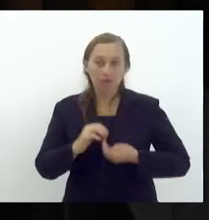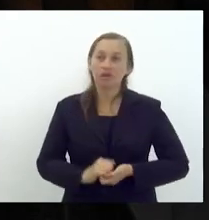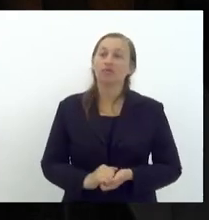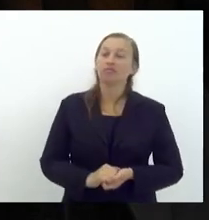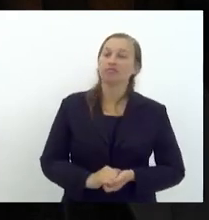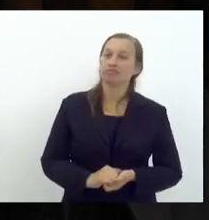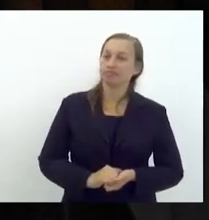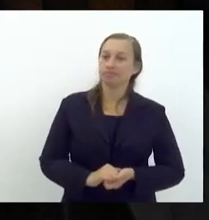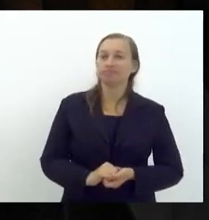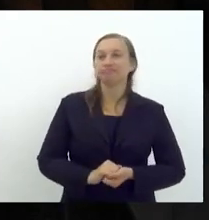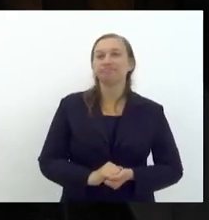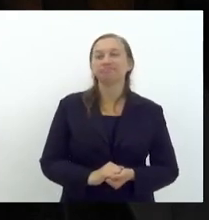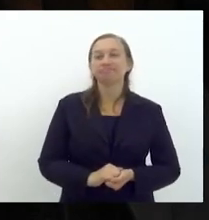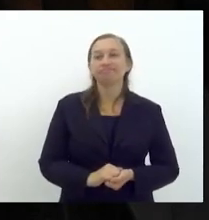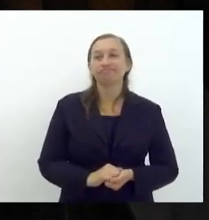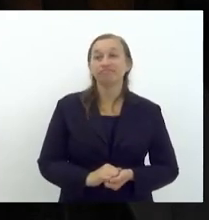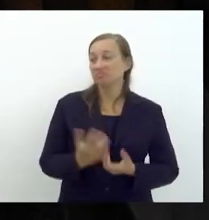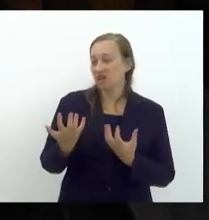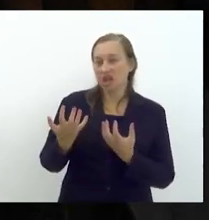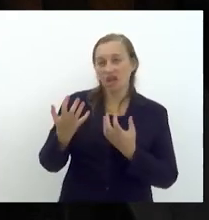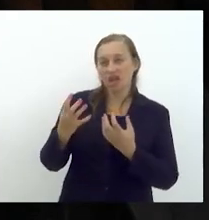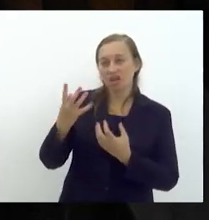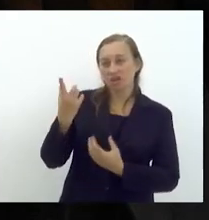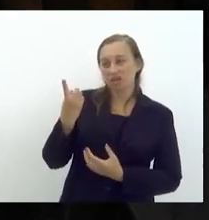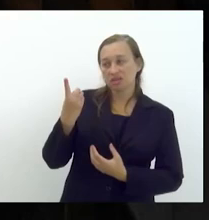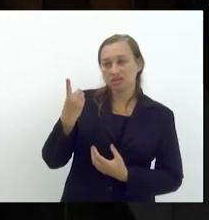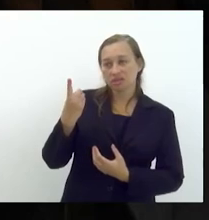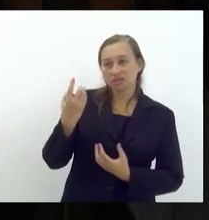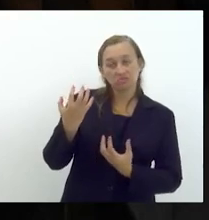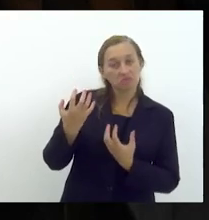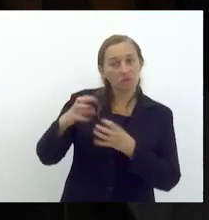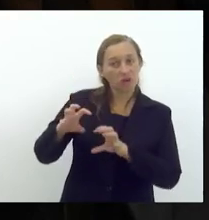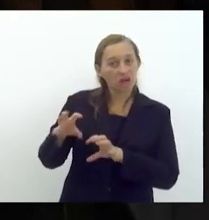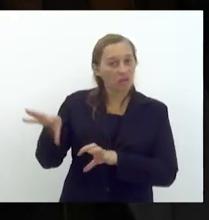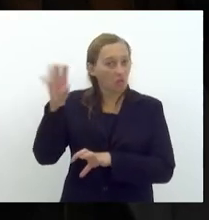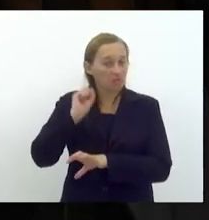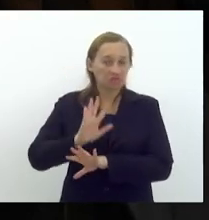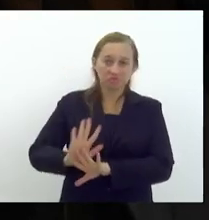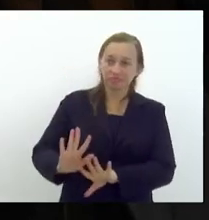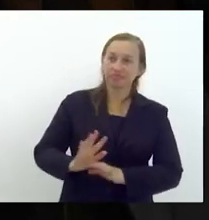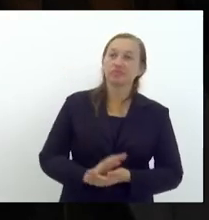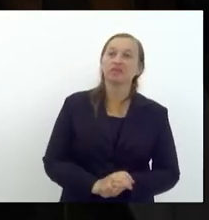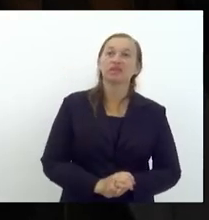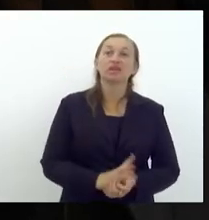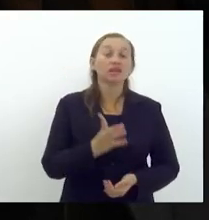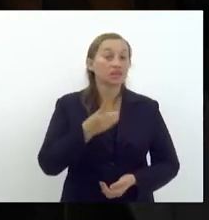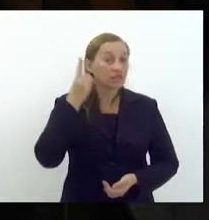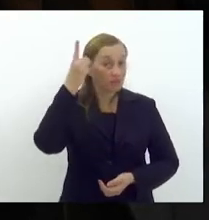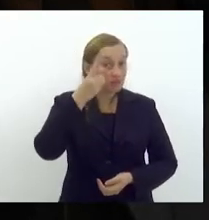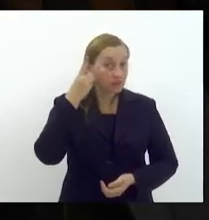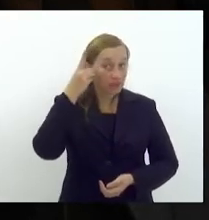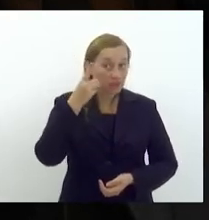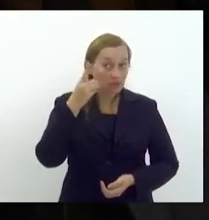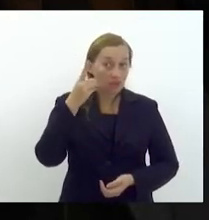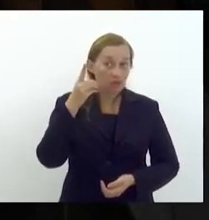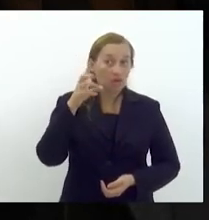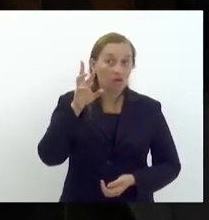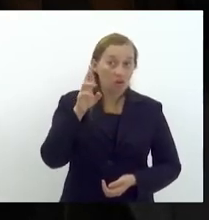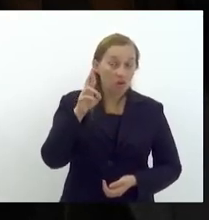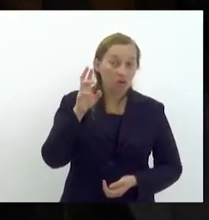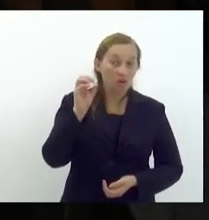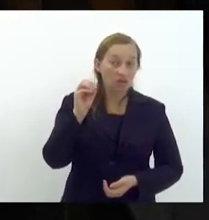achei que era oportuno ele não quer me ouvir quero oportuno Deputado José vergue Reis